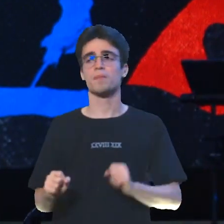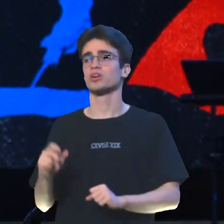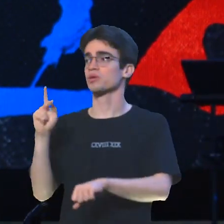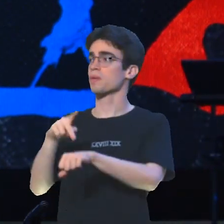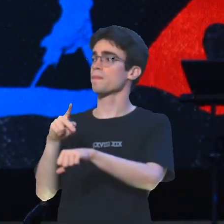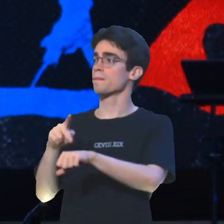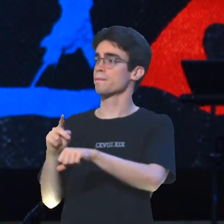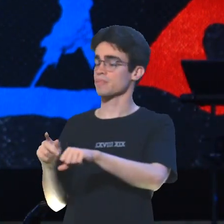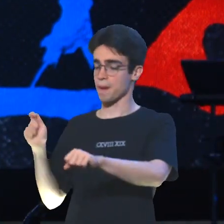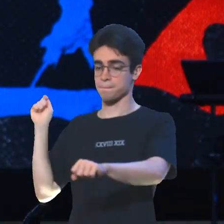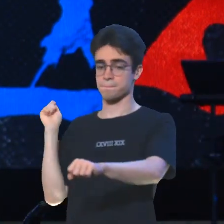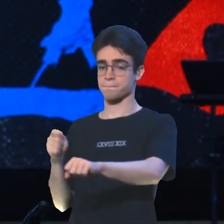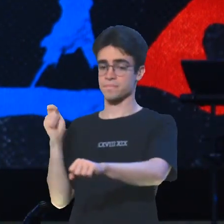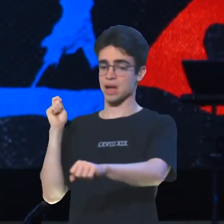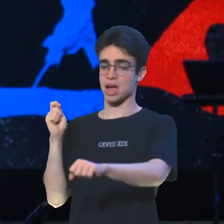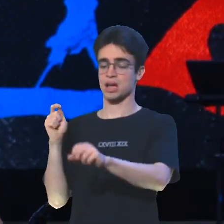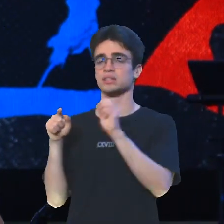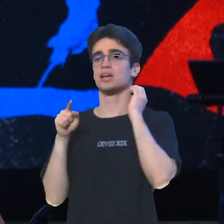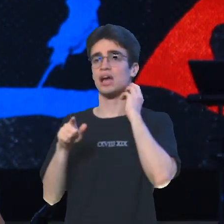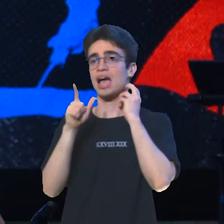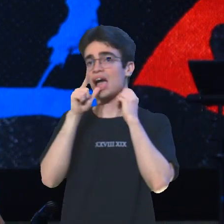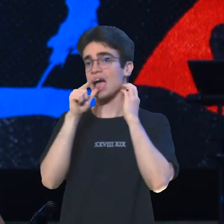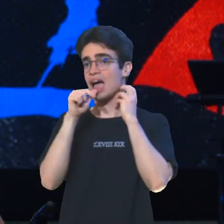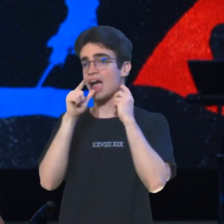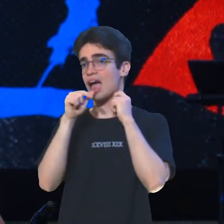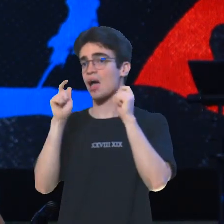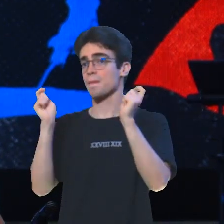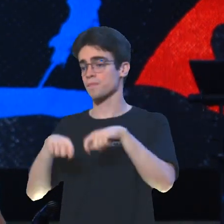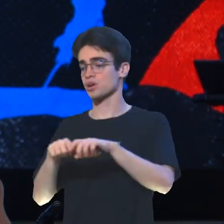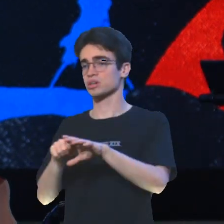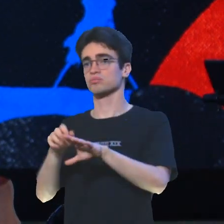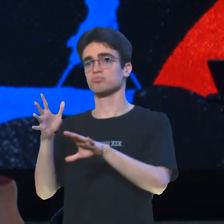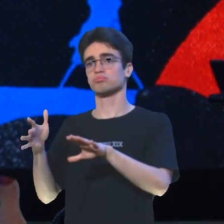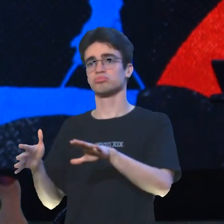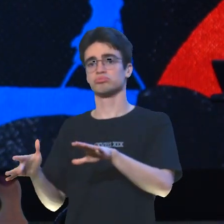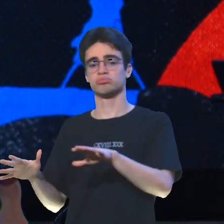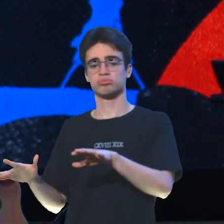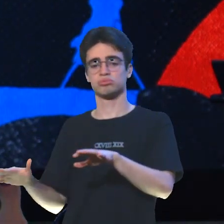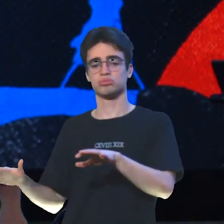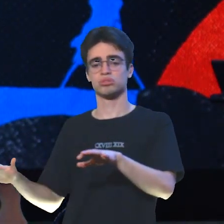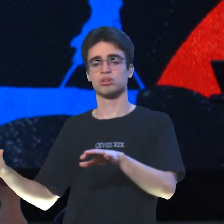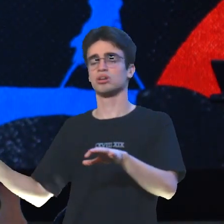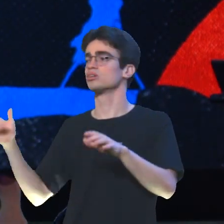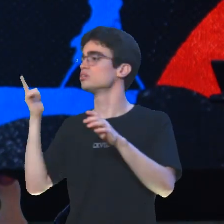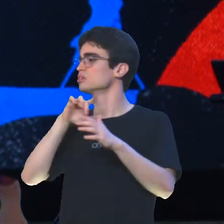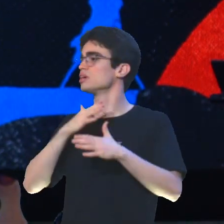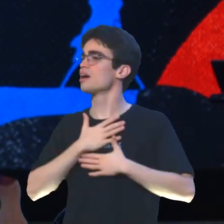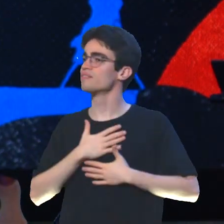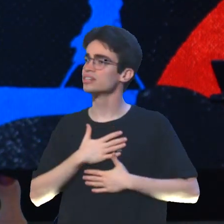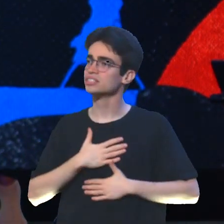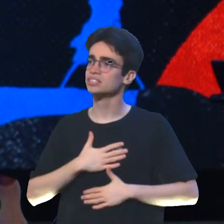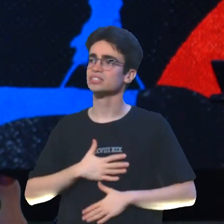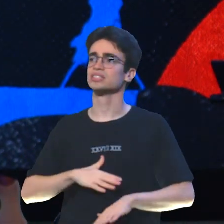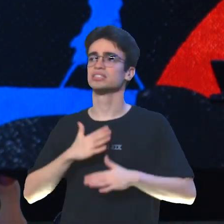rocha com um bordão para que a água saísse e refrescasse e